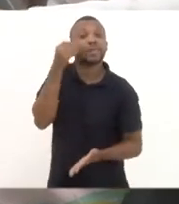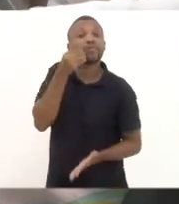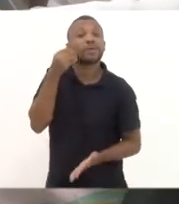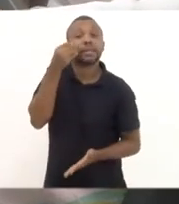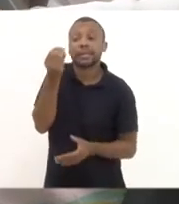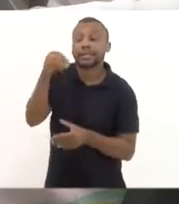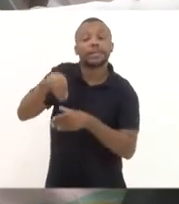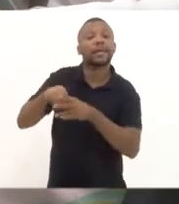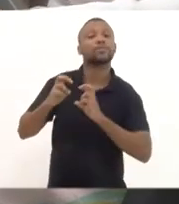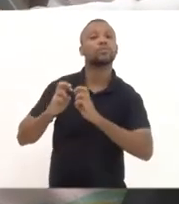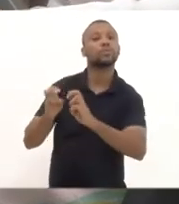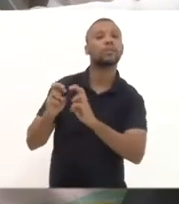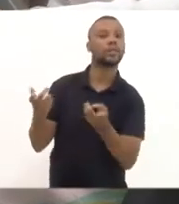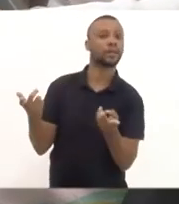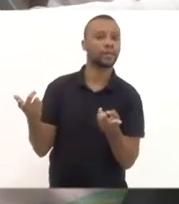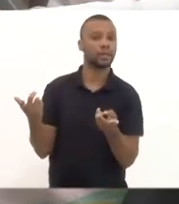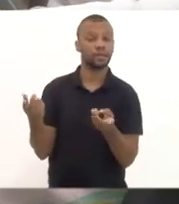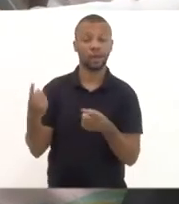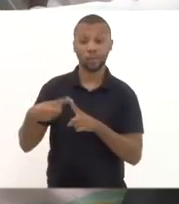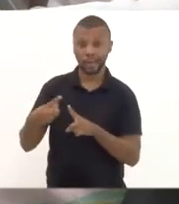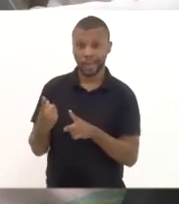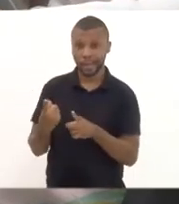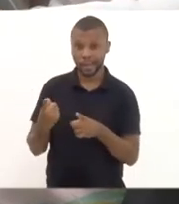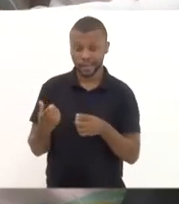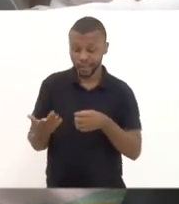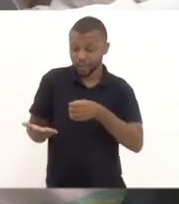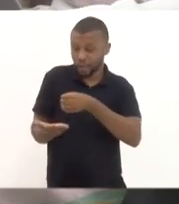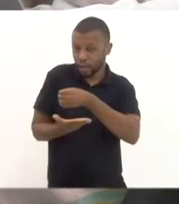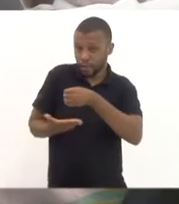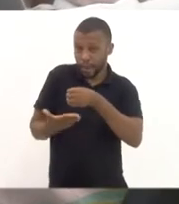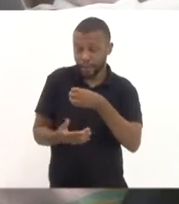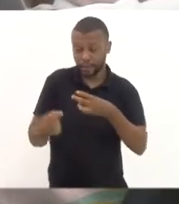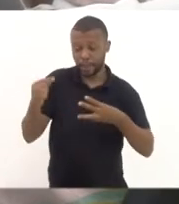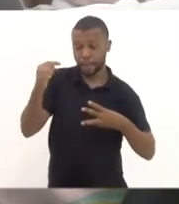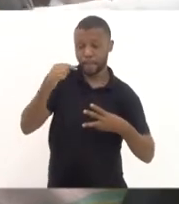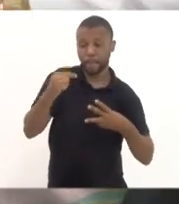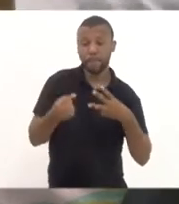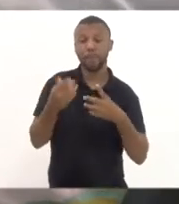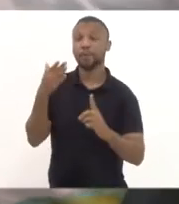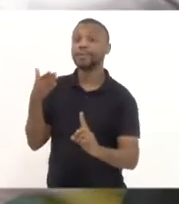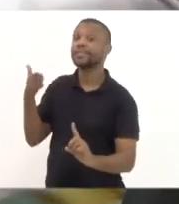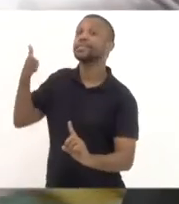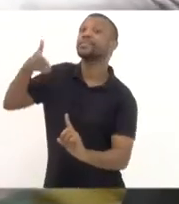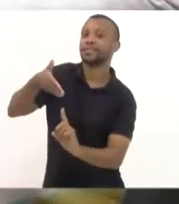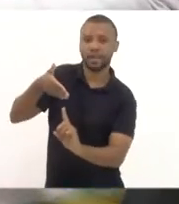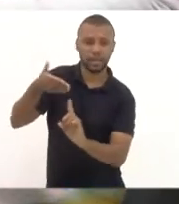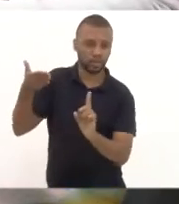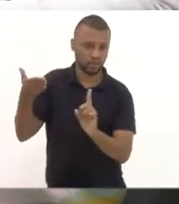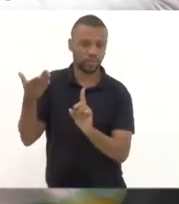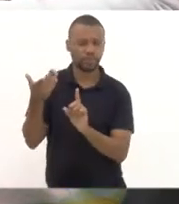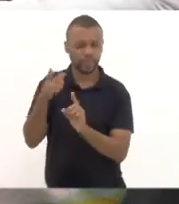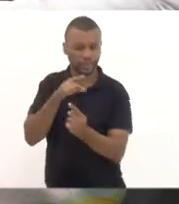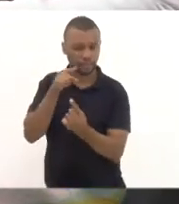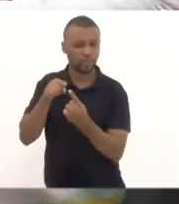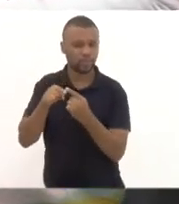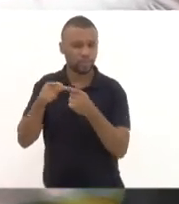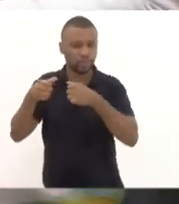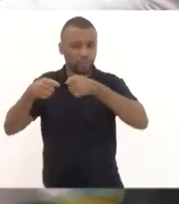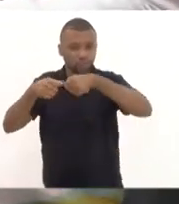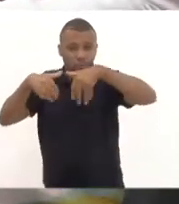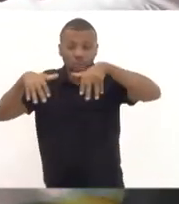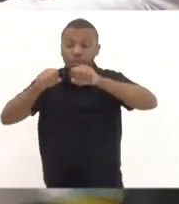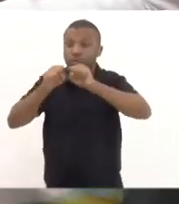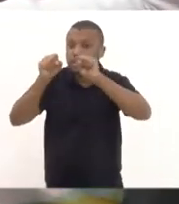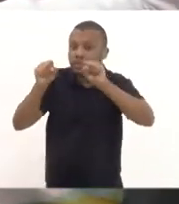esses são os particípios então É nesse sentido o sistema pô do conceito